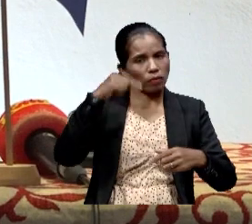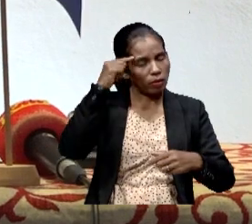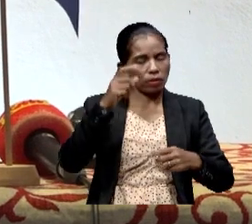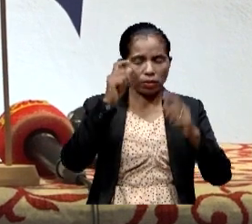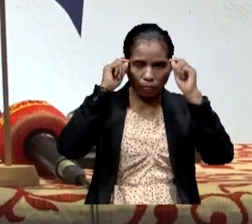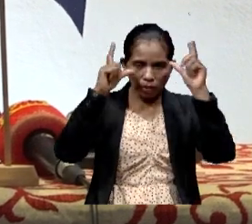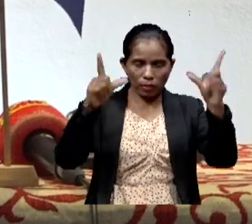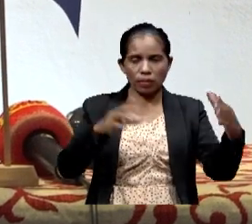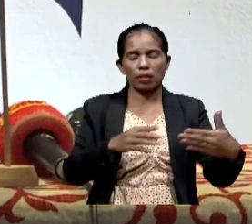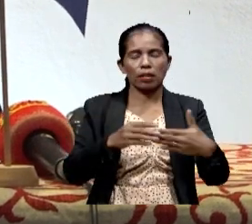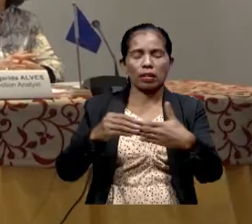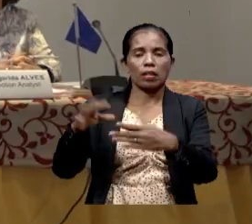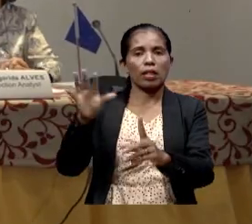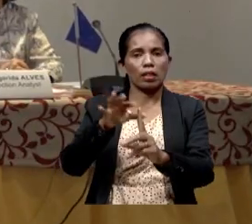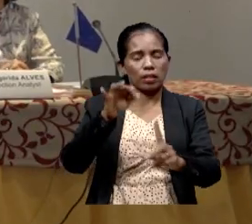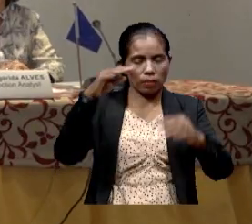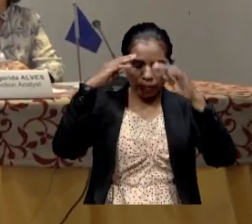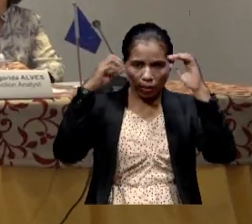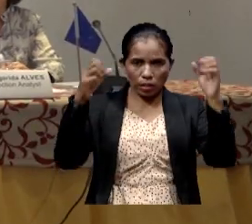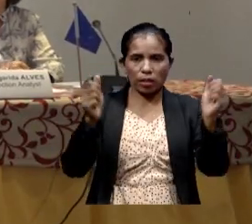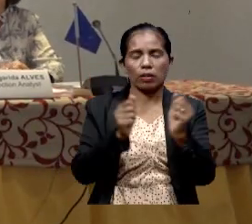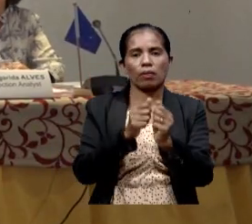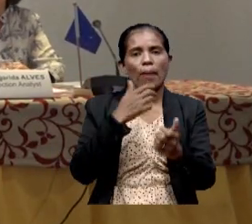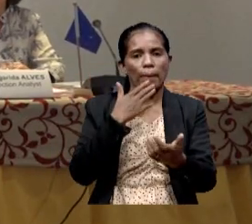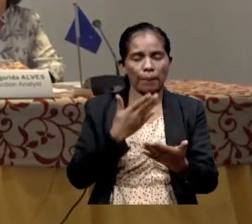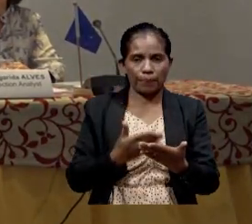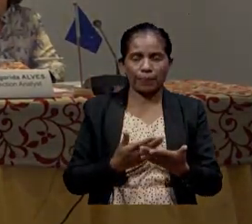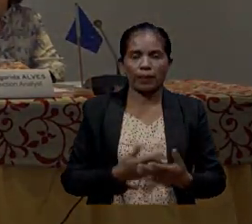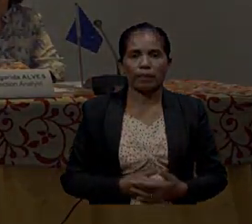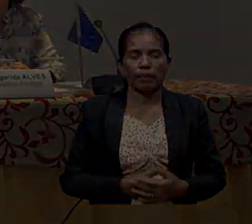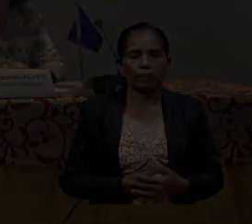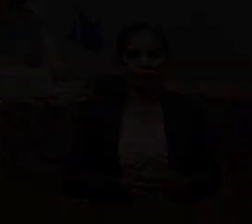organiza eleição presidencial o sucesso. Jacinto Fuca, ZMN.